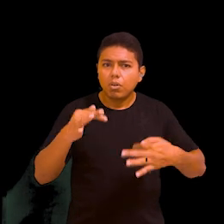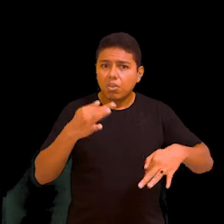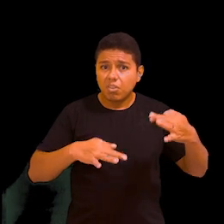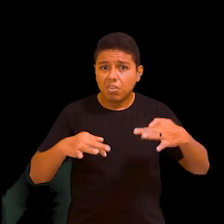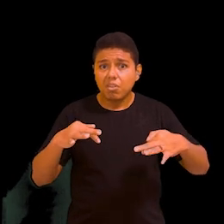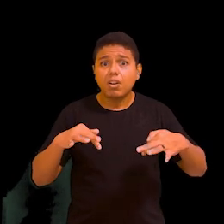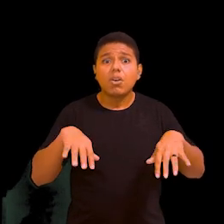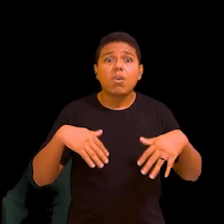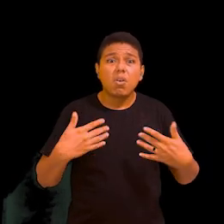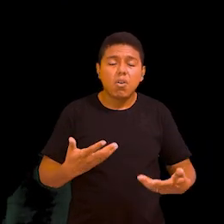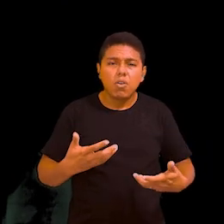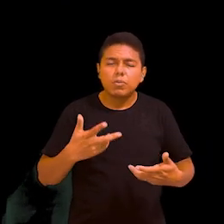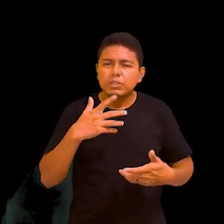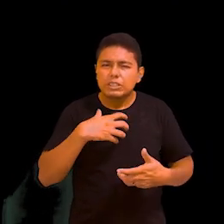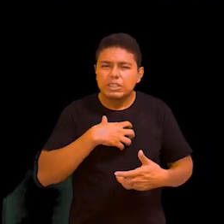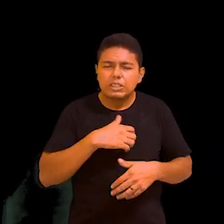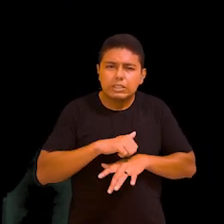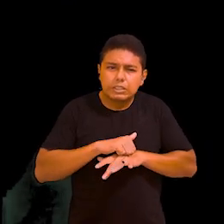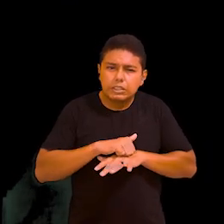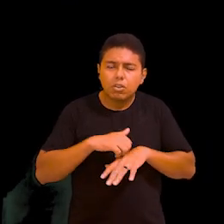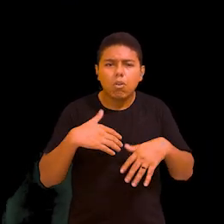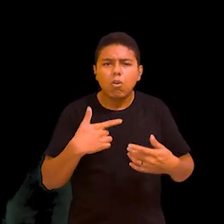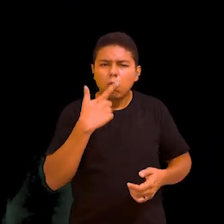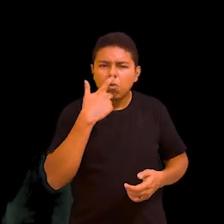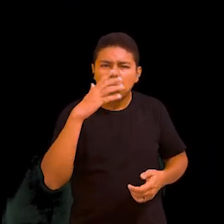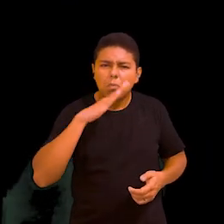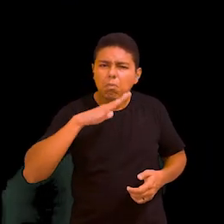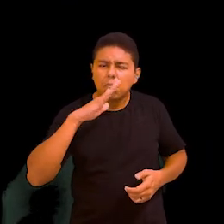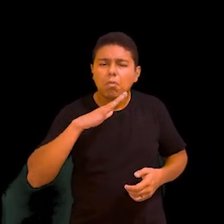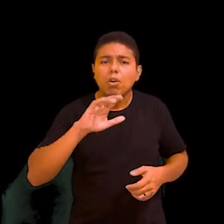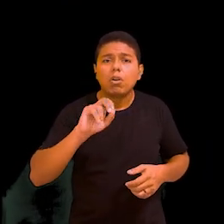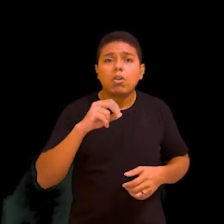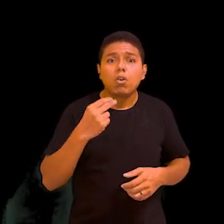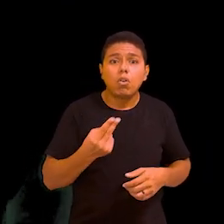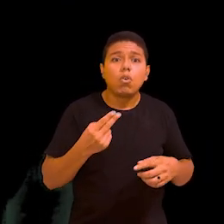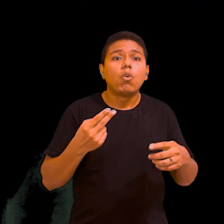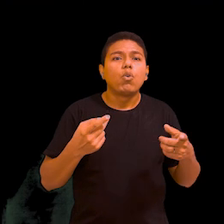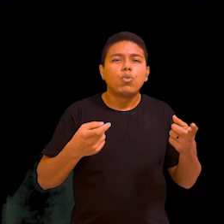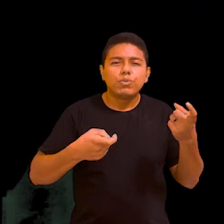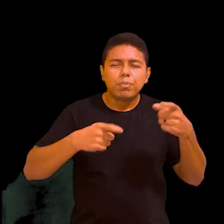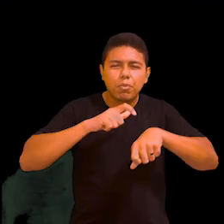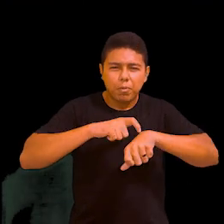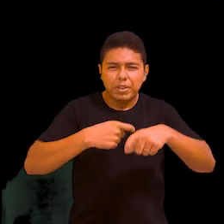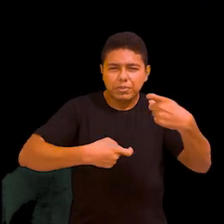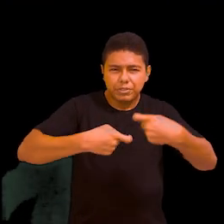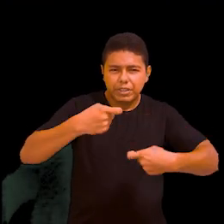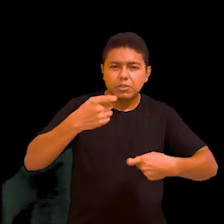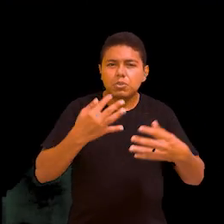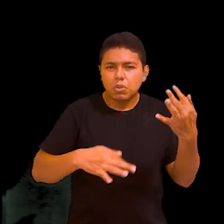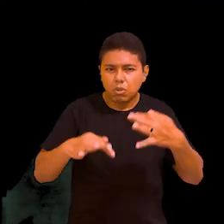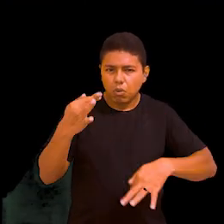de desconforto ou dor, a existência de ardência perineal, de odor desagradável